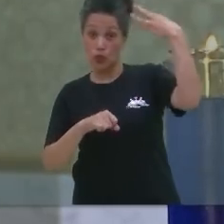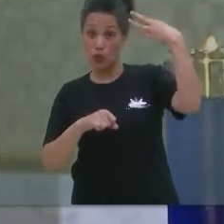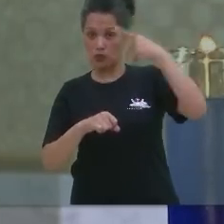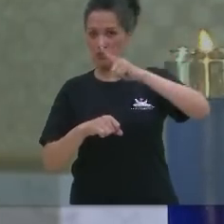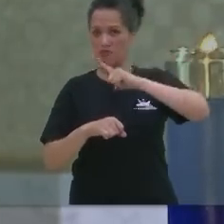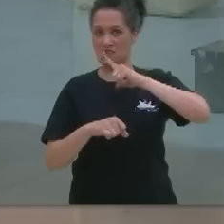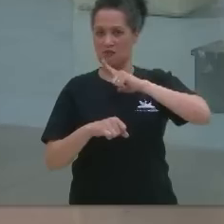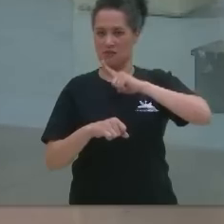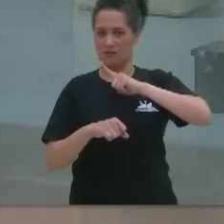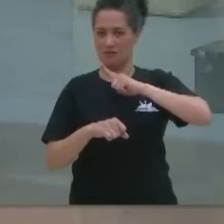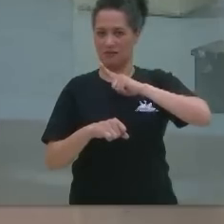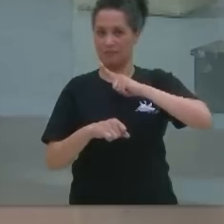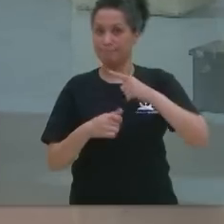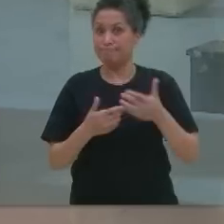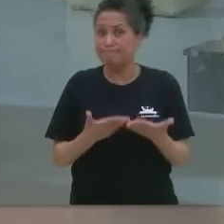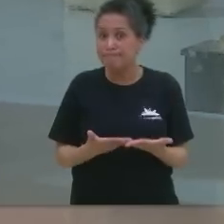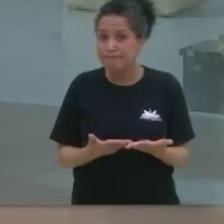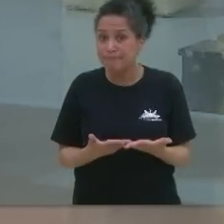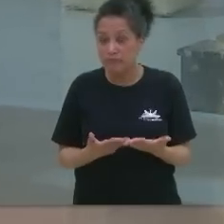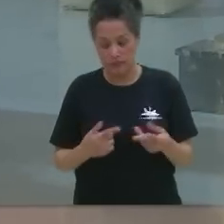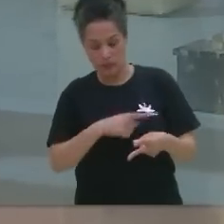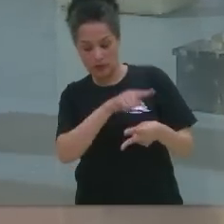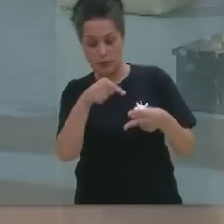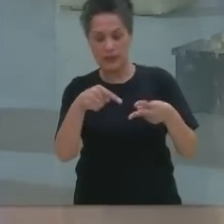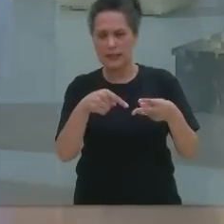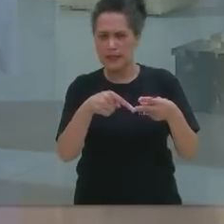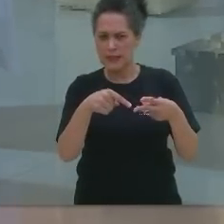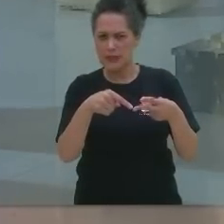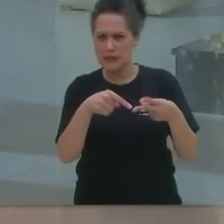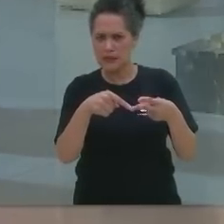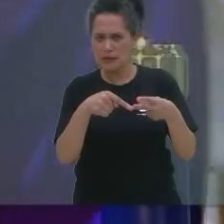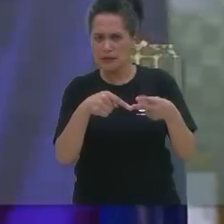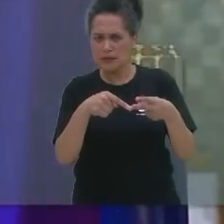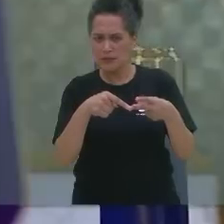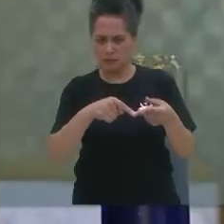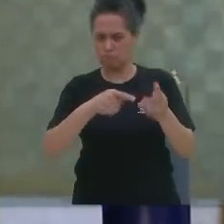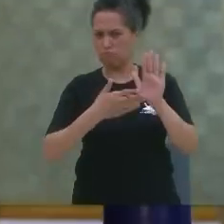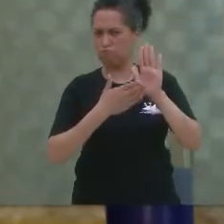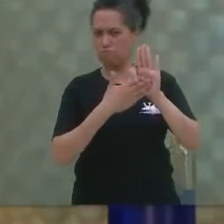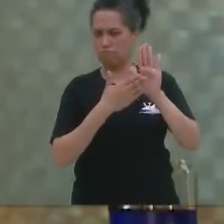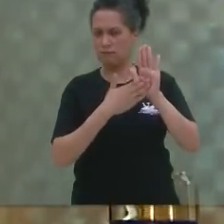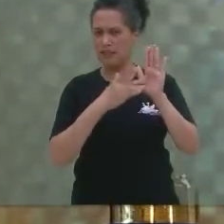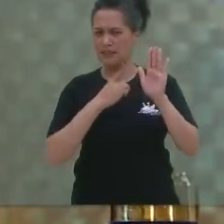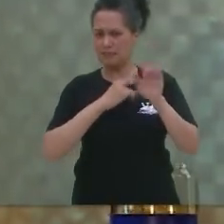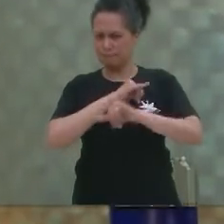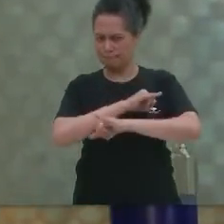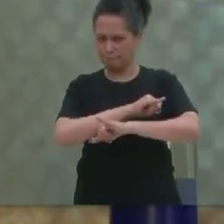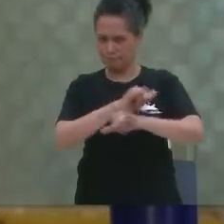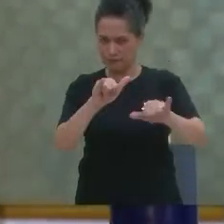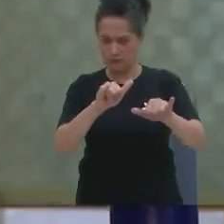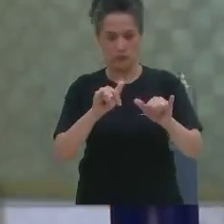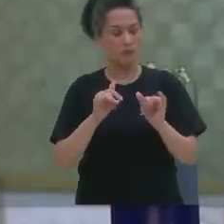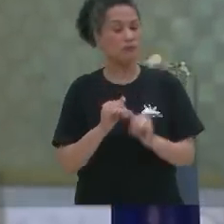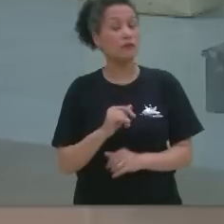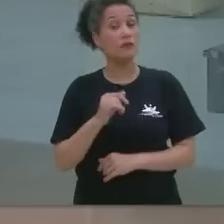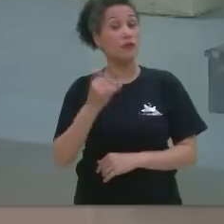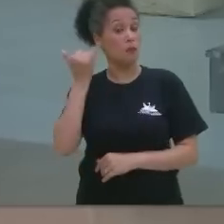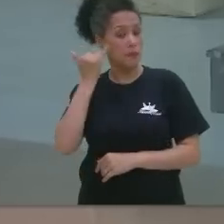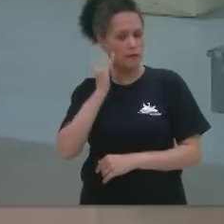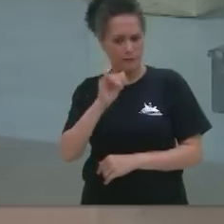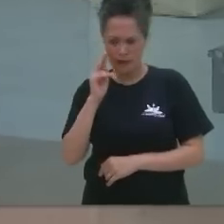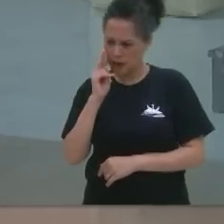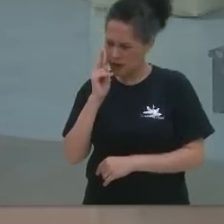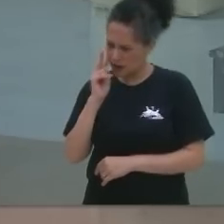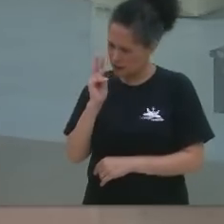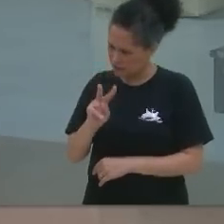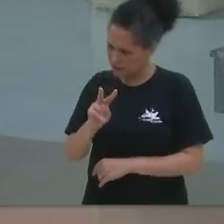Segunda promessa, Isaías vê uma multidão acorrendo de todos os povos.